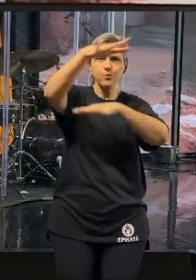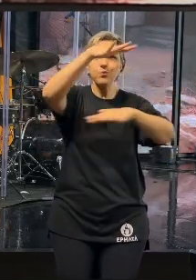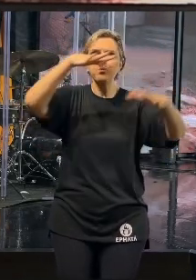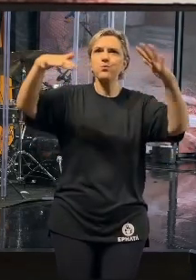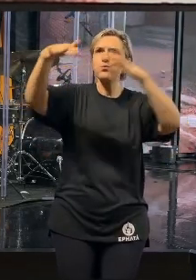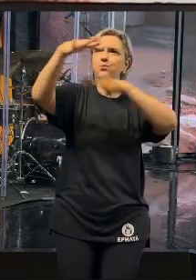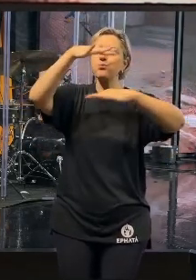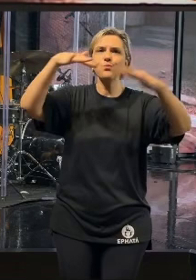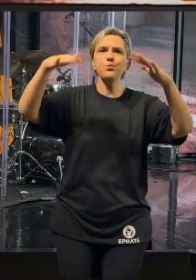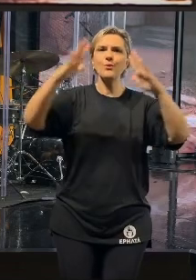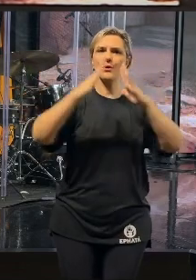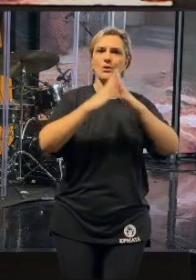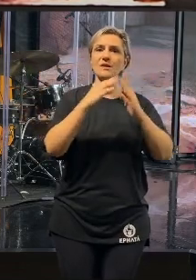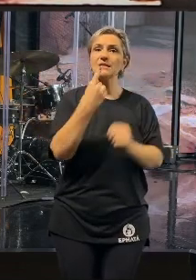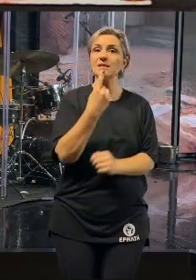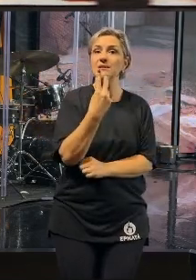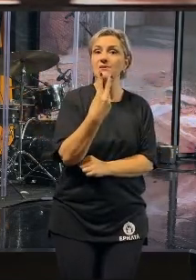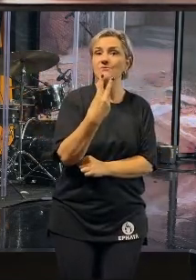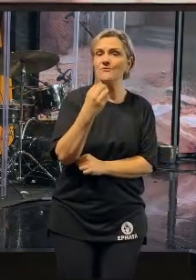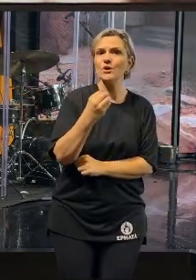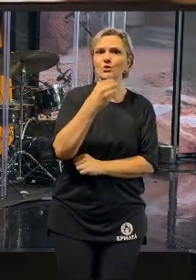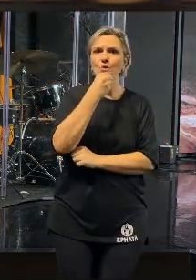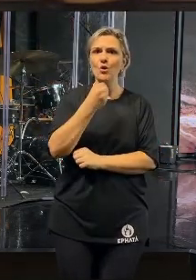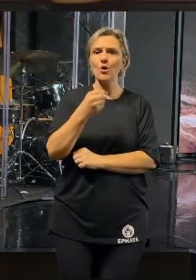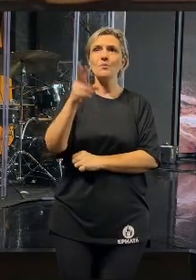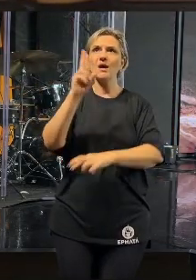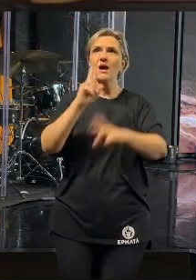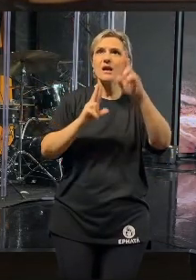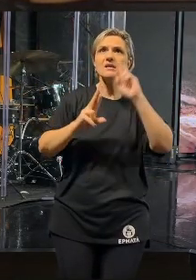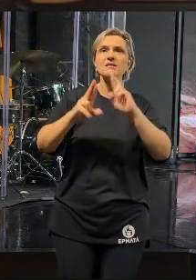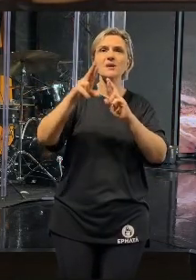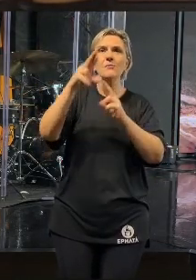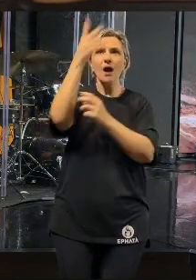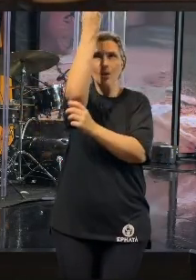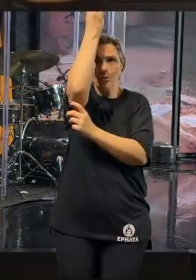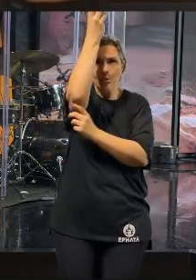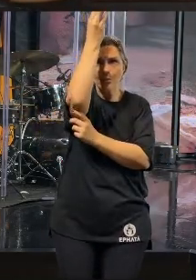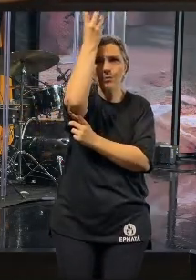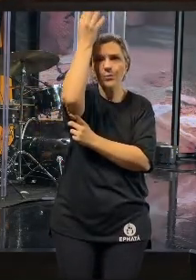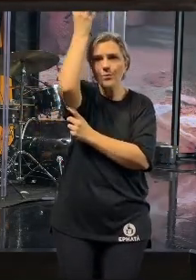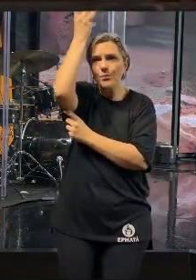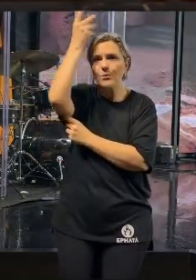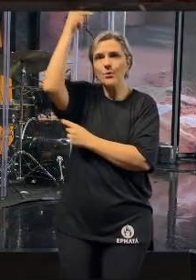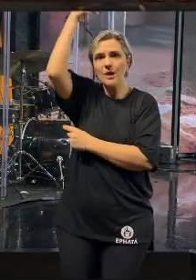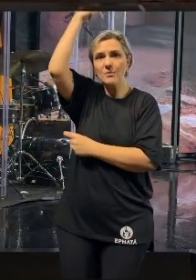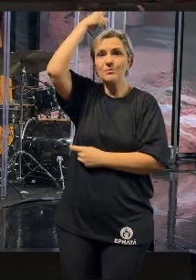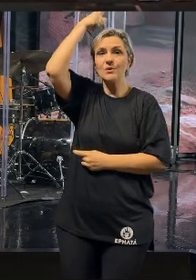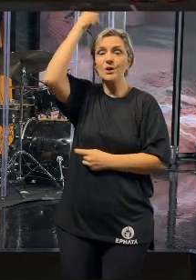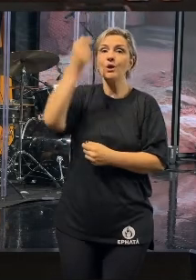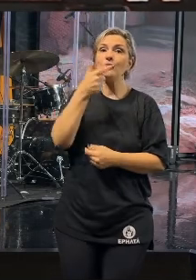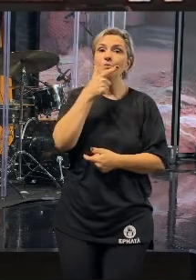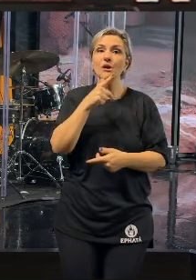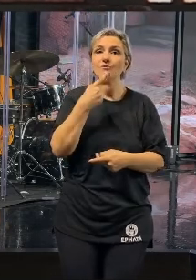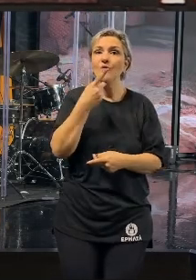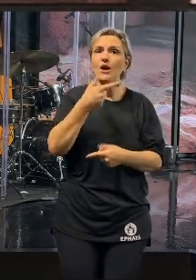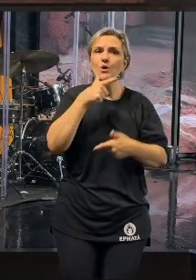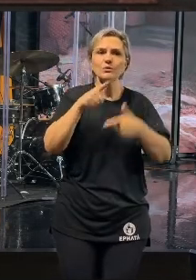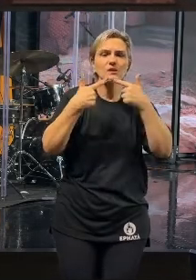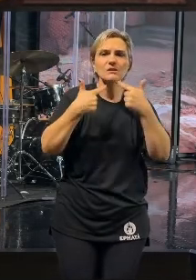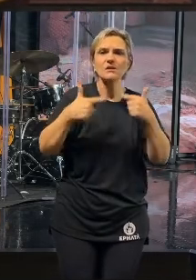a casa, e 120 homens receberam línguas e começaram a falar em outras línguas. Vocês